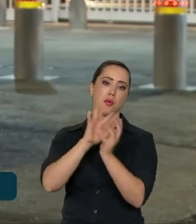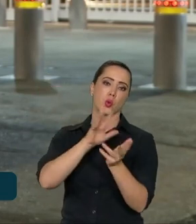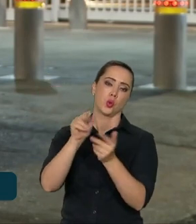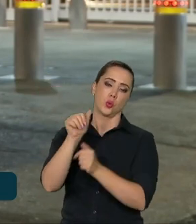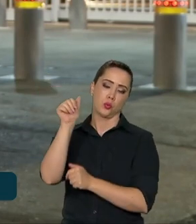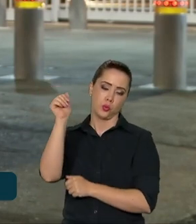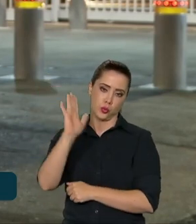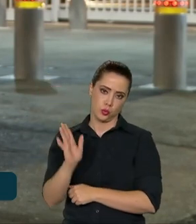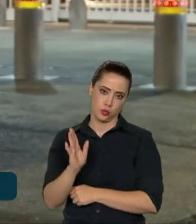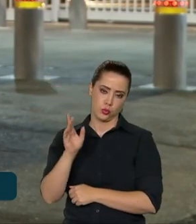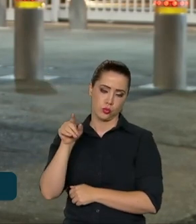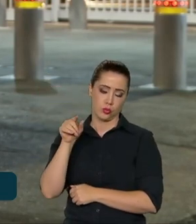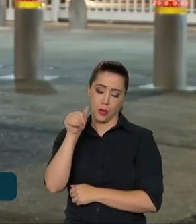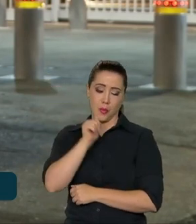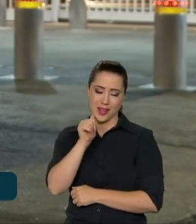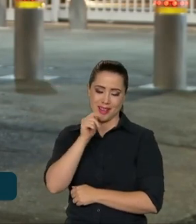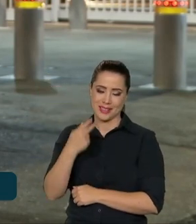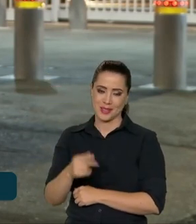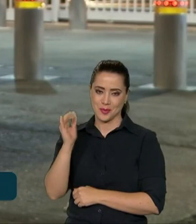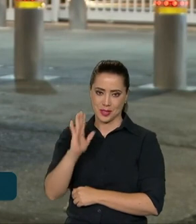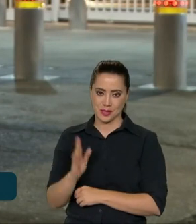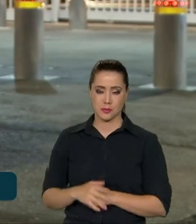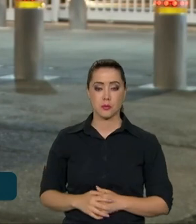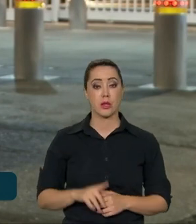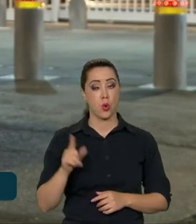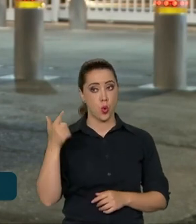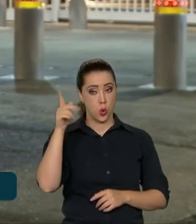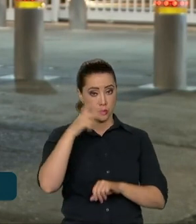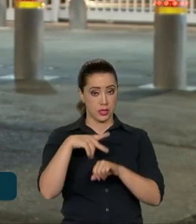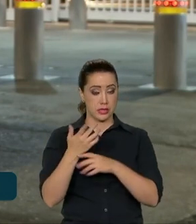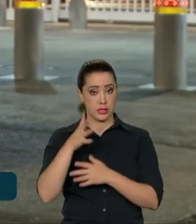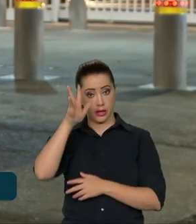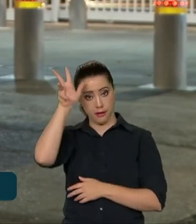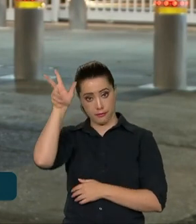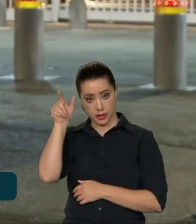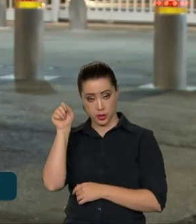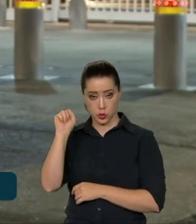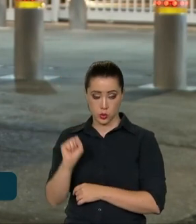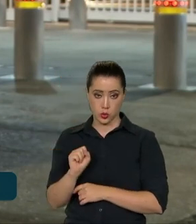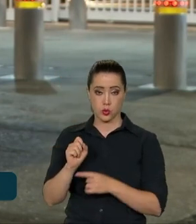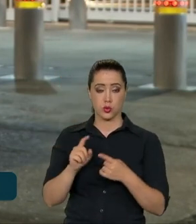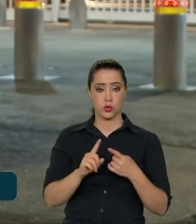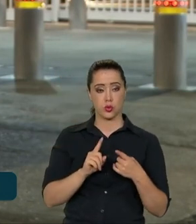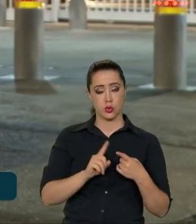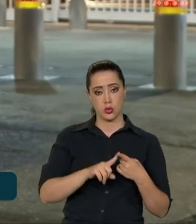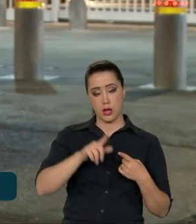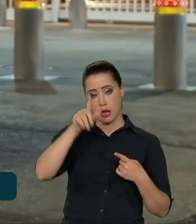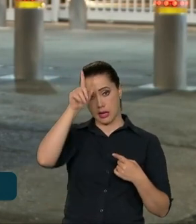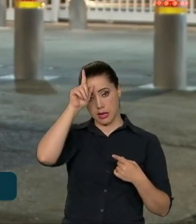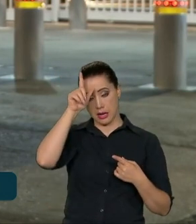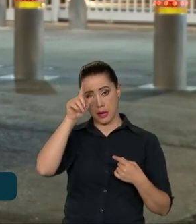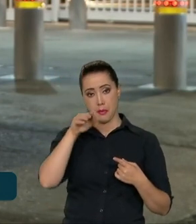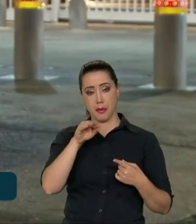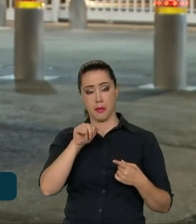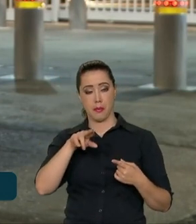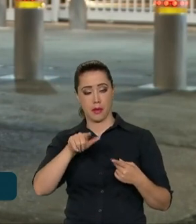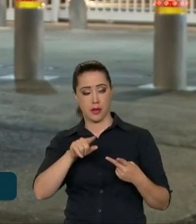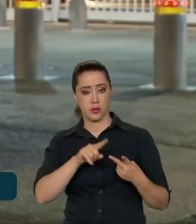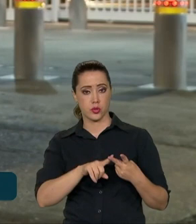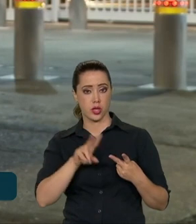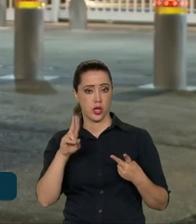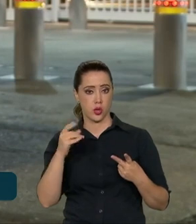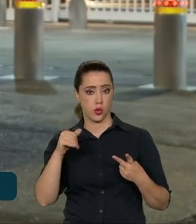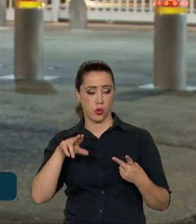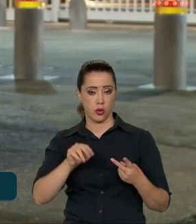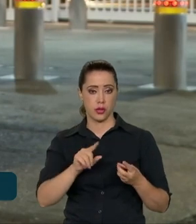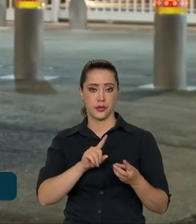África do Sul e duas propostas conjuntas. Uma dessas propostas é Alemanha, Bélgica e Holanda, a outra Estados